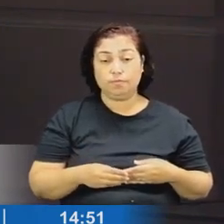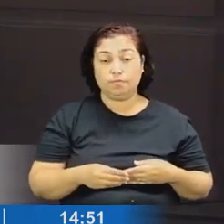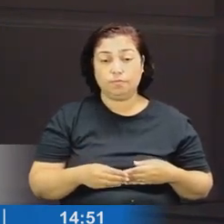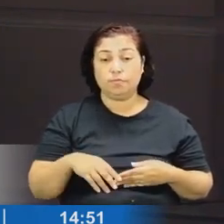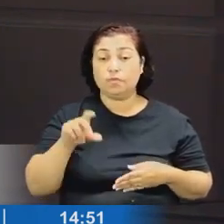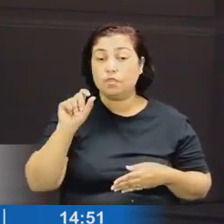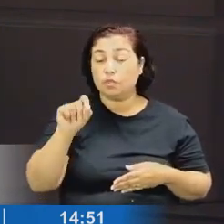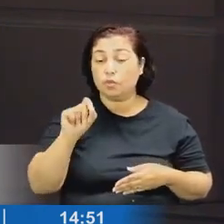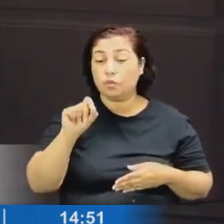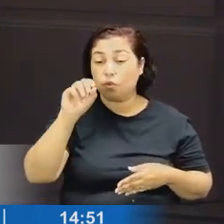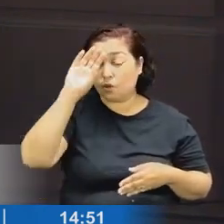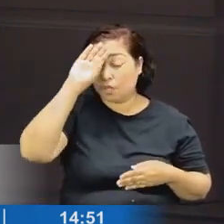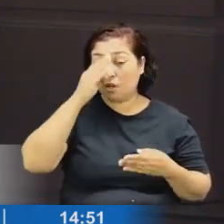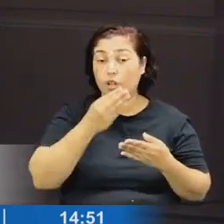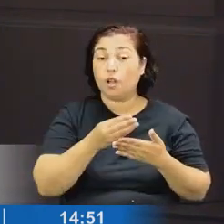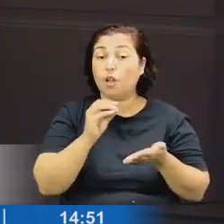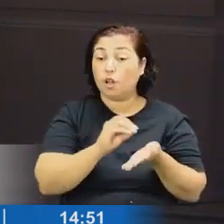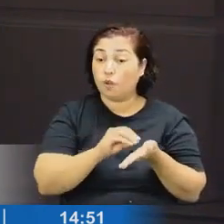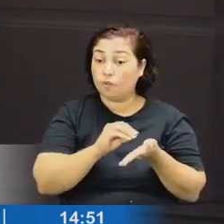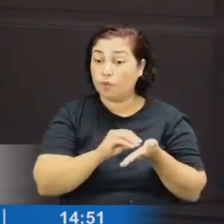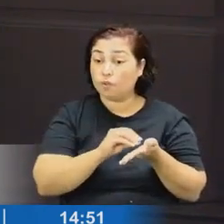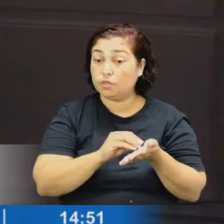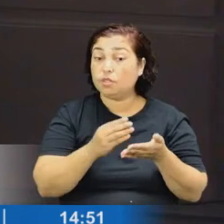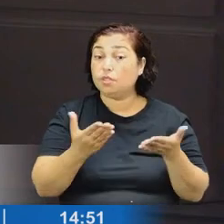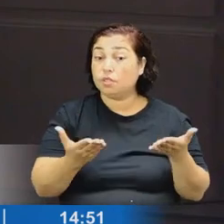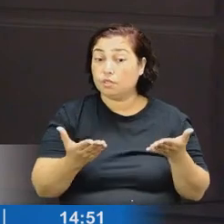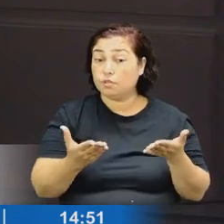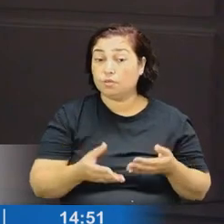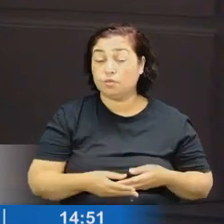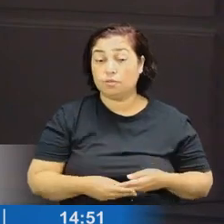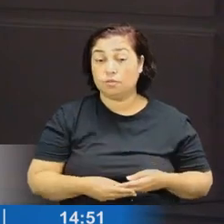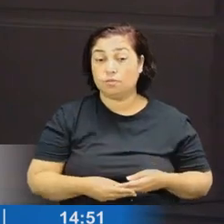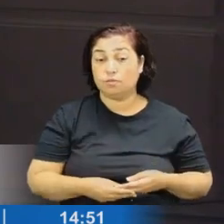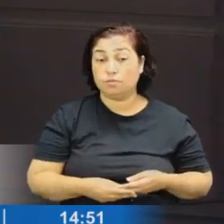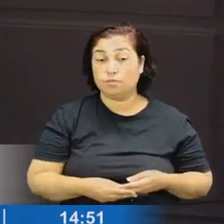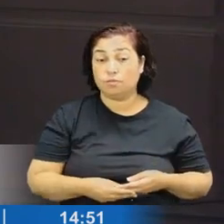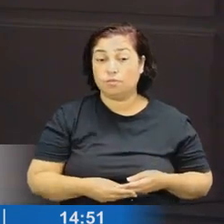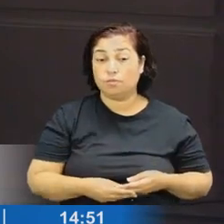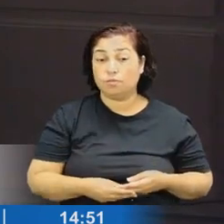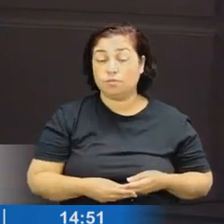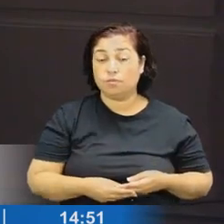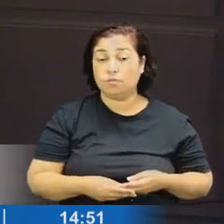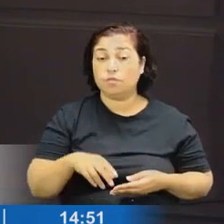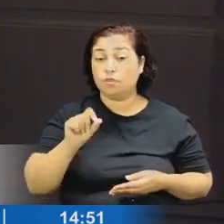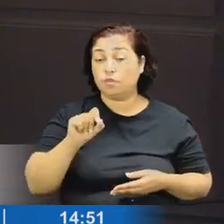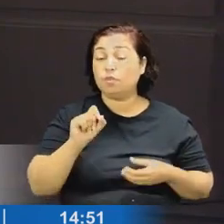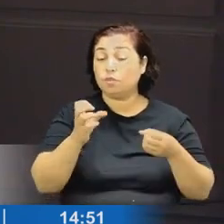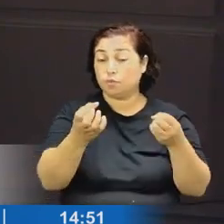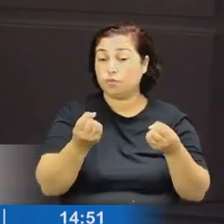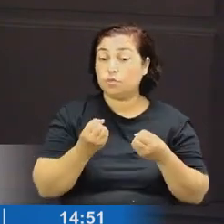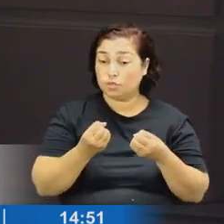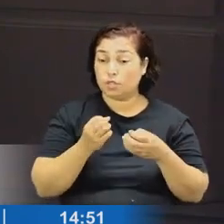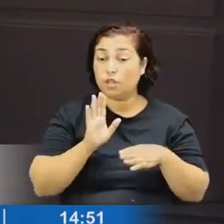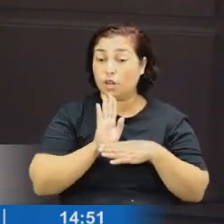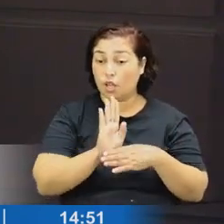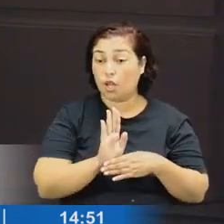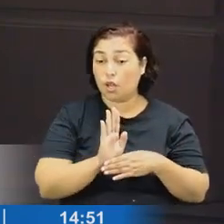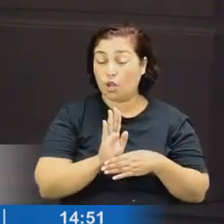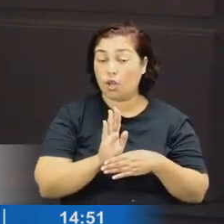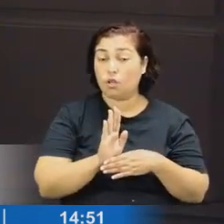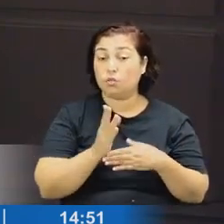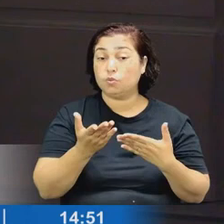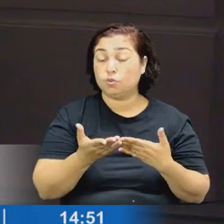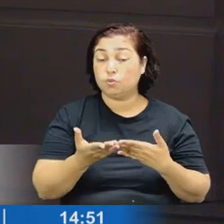o que que vocês acham que tá faltando o que que vocês querem ajuda essa resposta